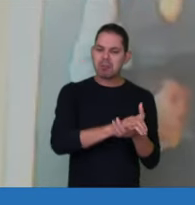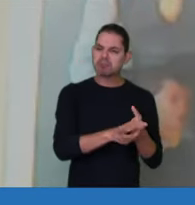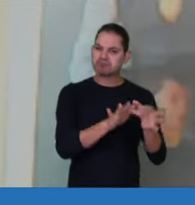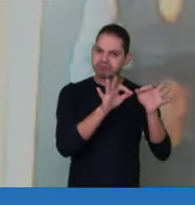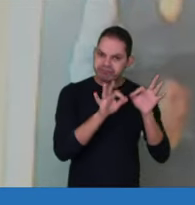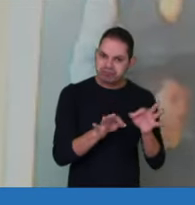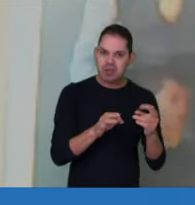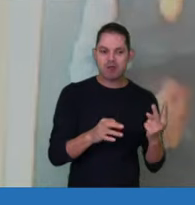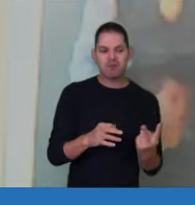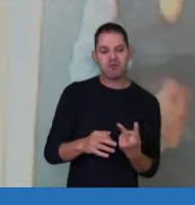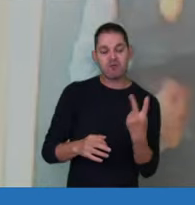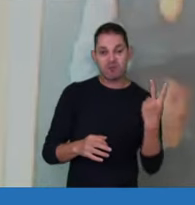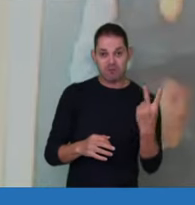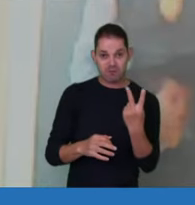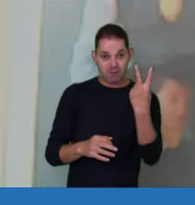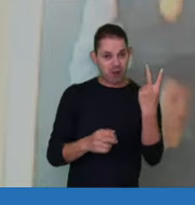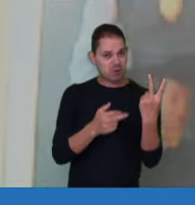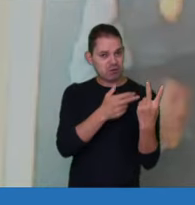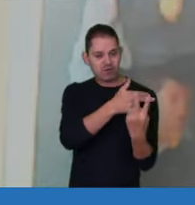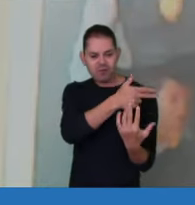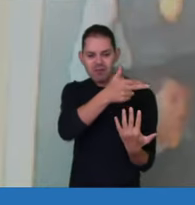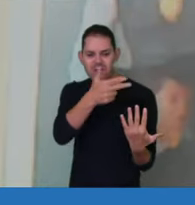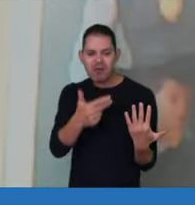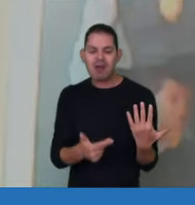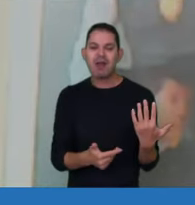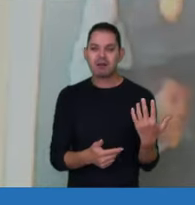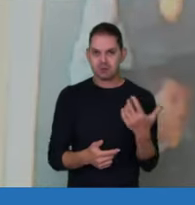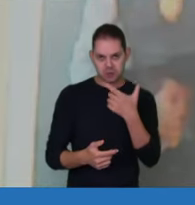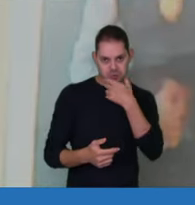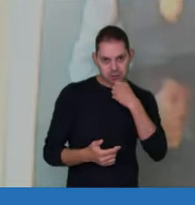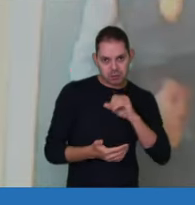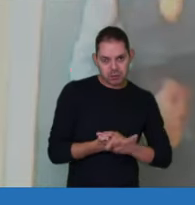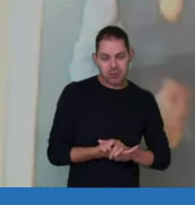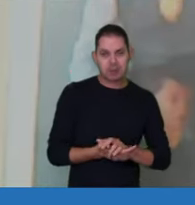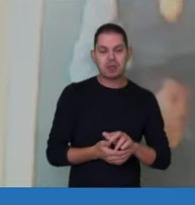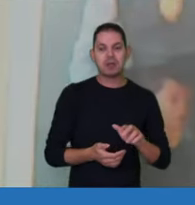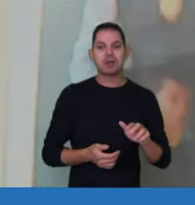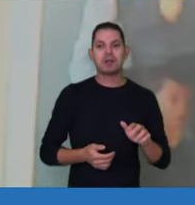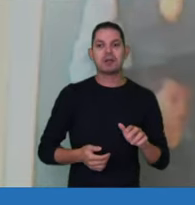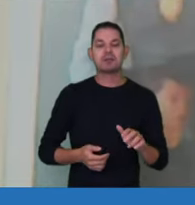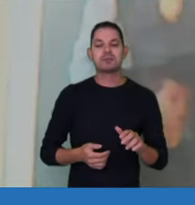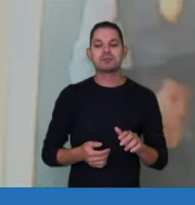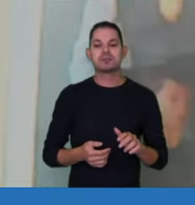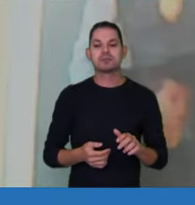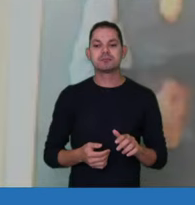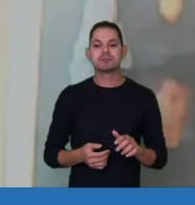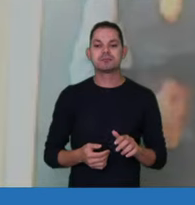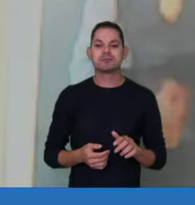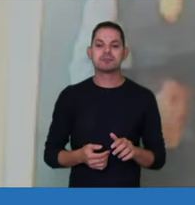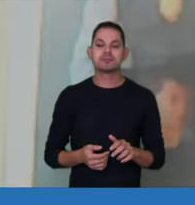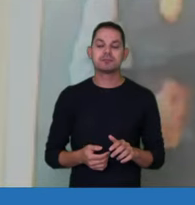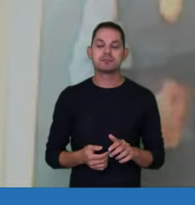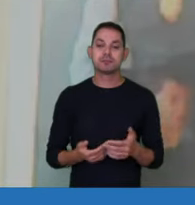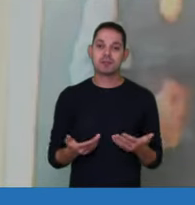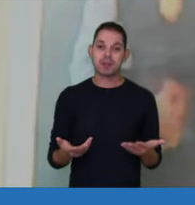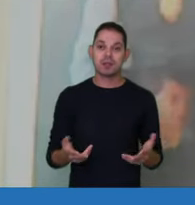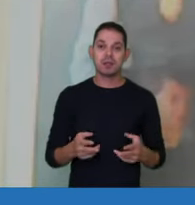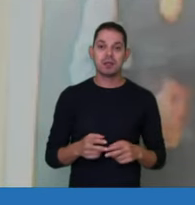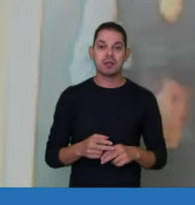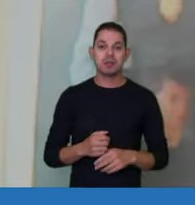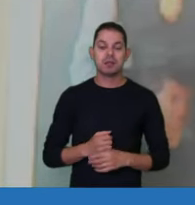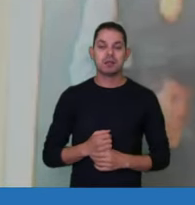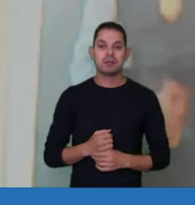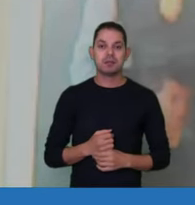valores que o Anderson tinha para o Arthur. E nesse sentido,